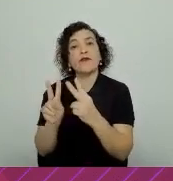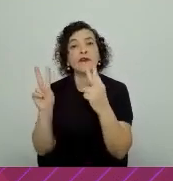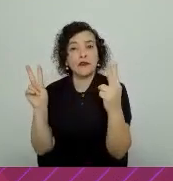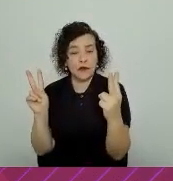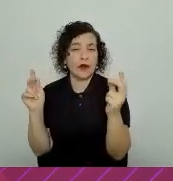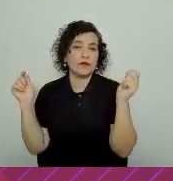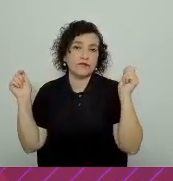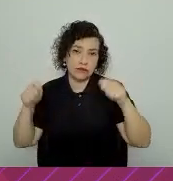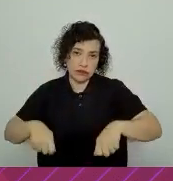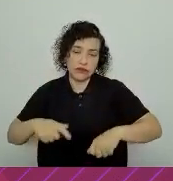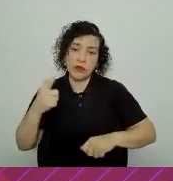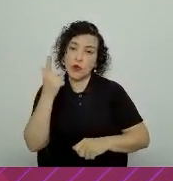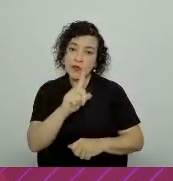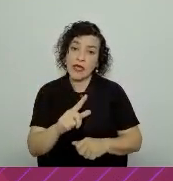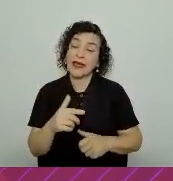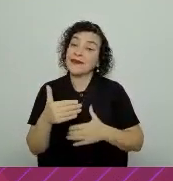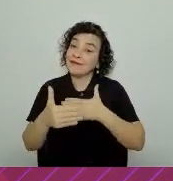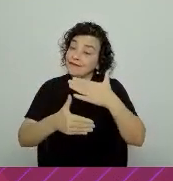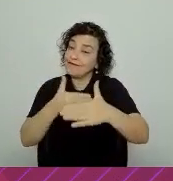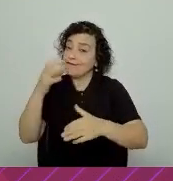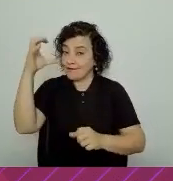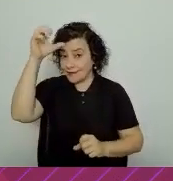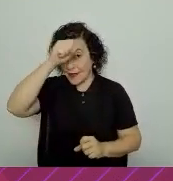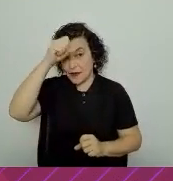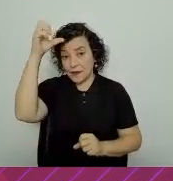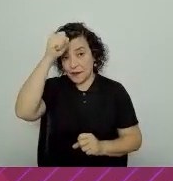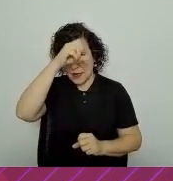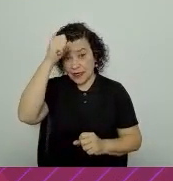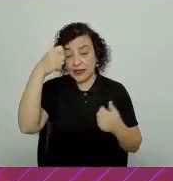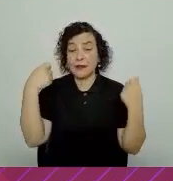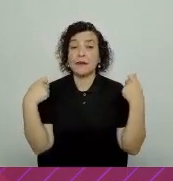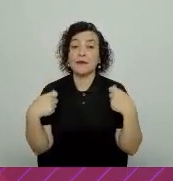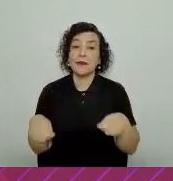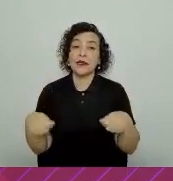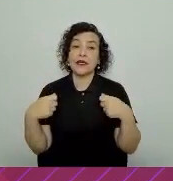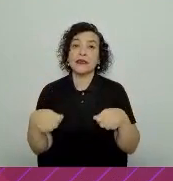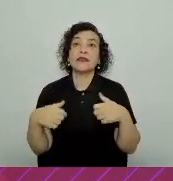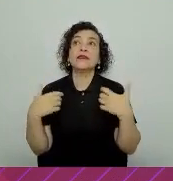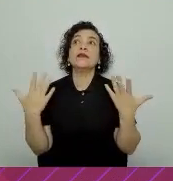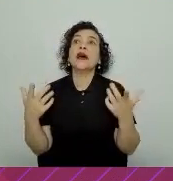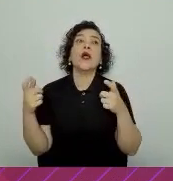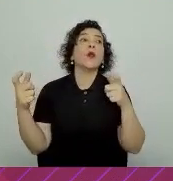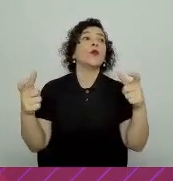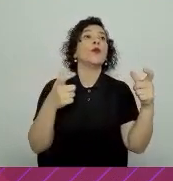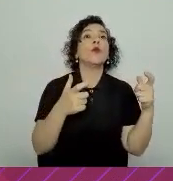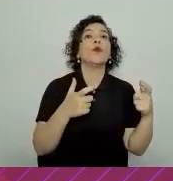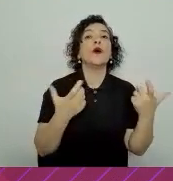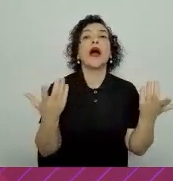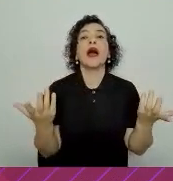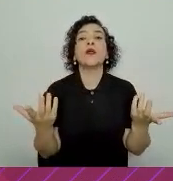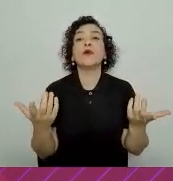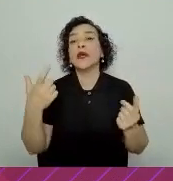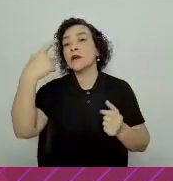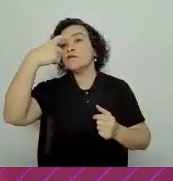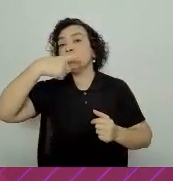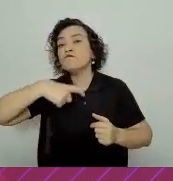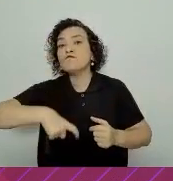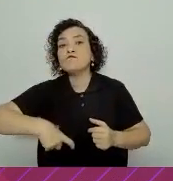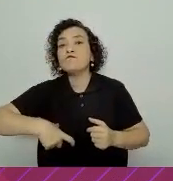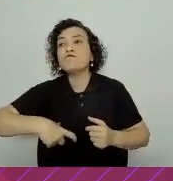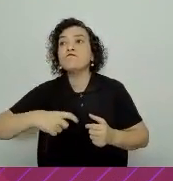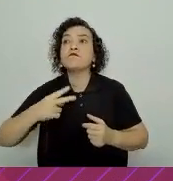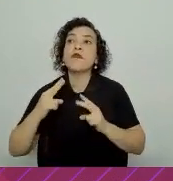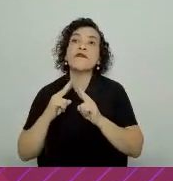virtual nós vamos ter que aprender aonde nós vamos projetar aqui a gente tem que conhecer mais o mundo